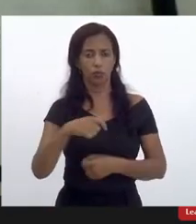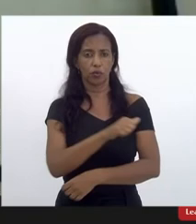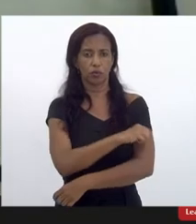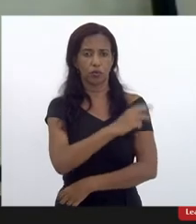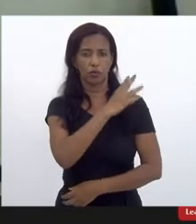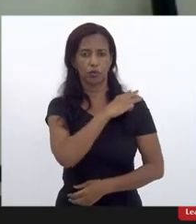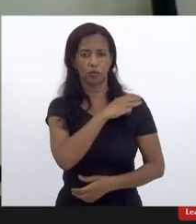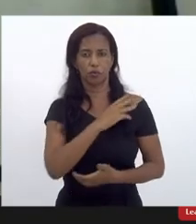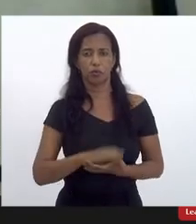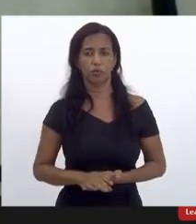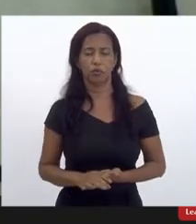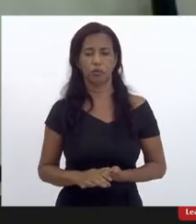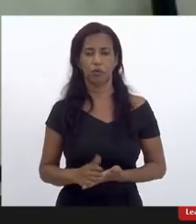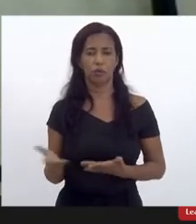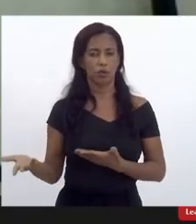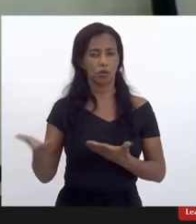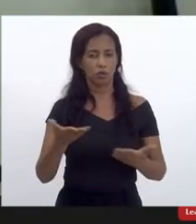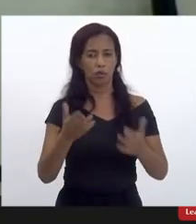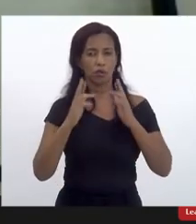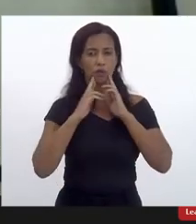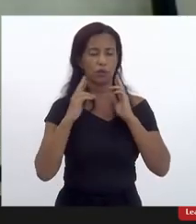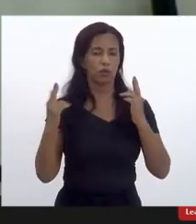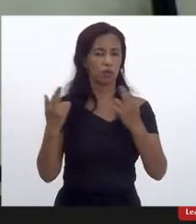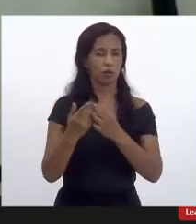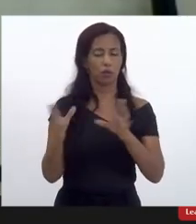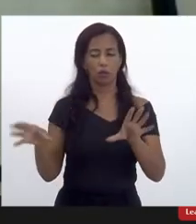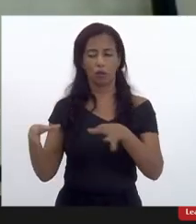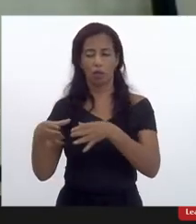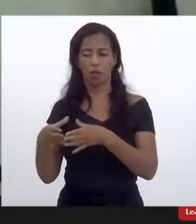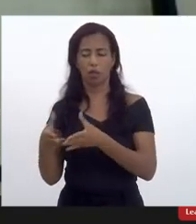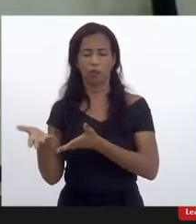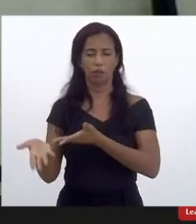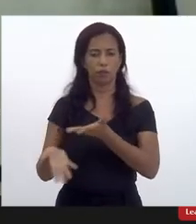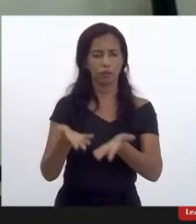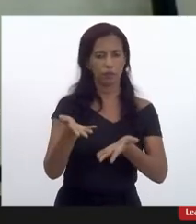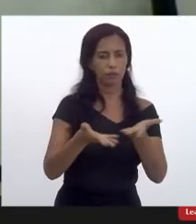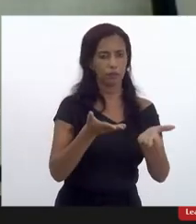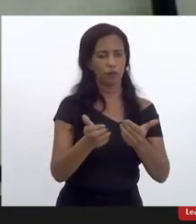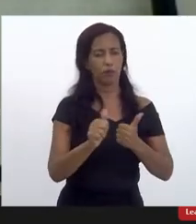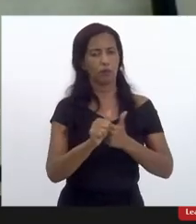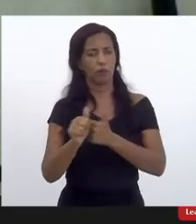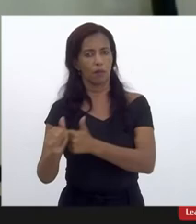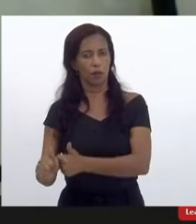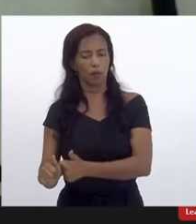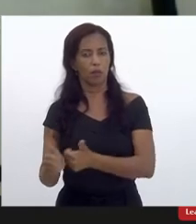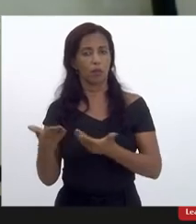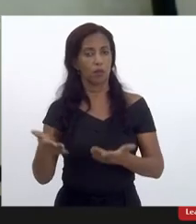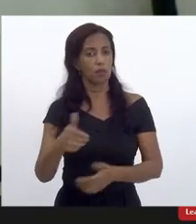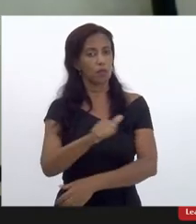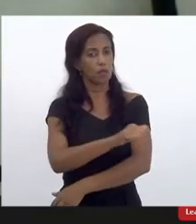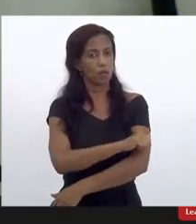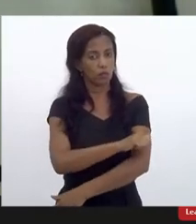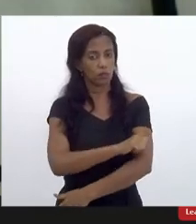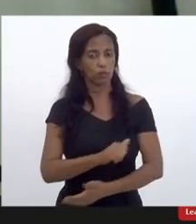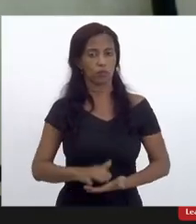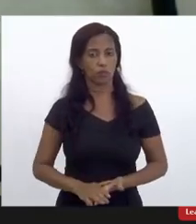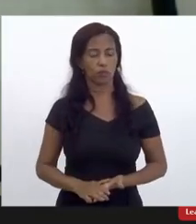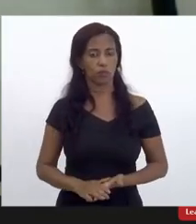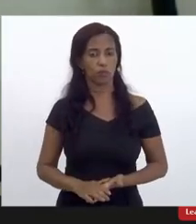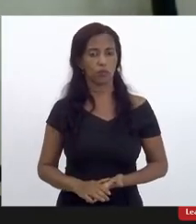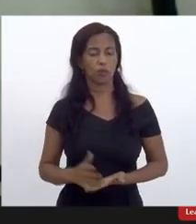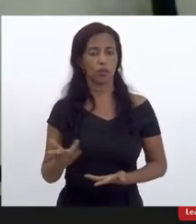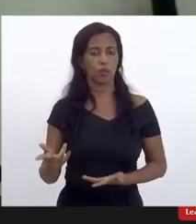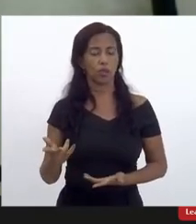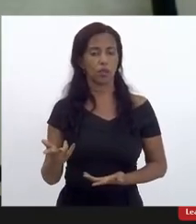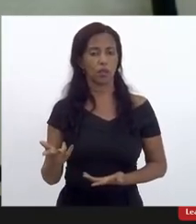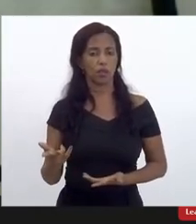médio. Estamos fazendo reuniões com as equipes de orientação para acompanhamento desses alunos que, porventura,